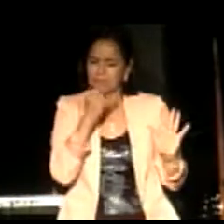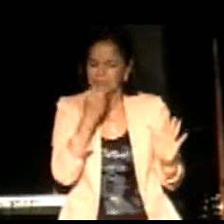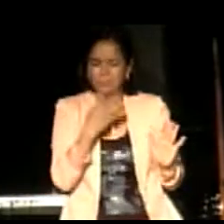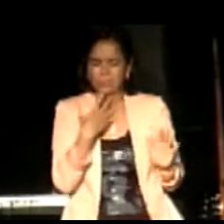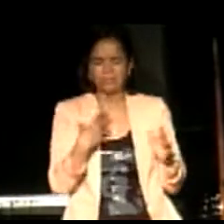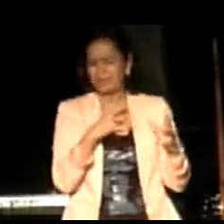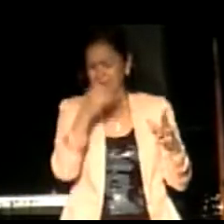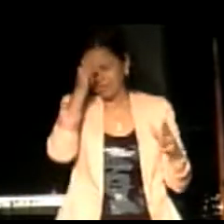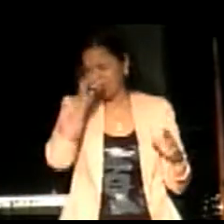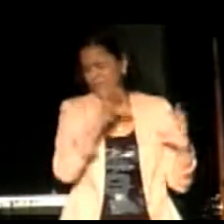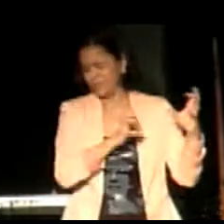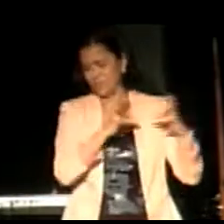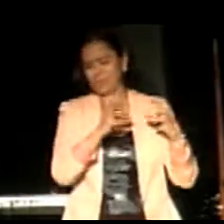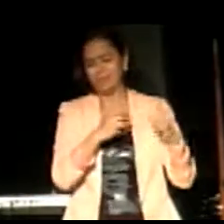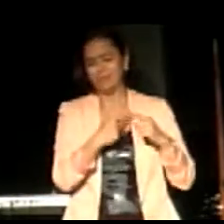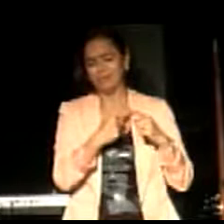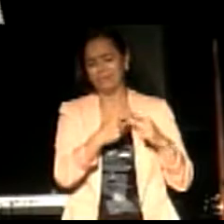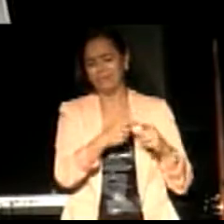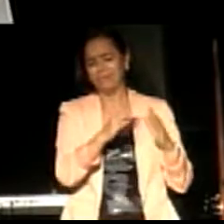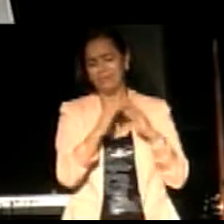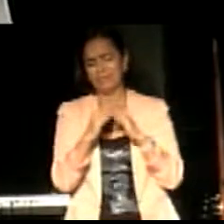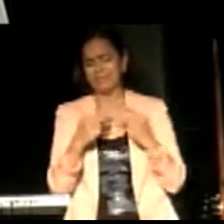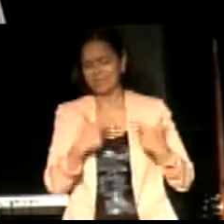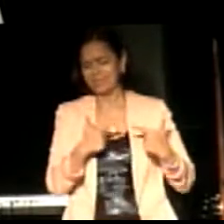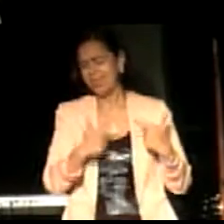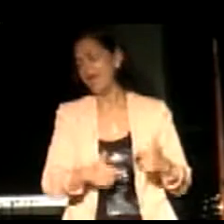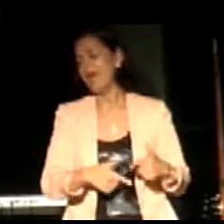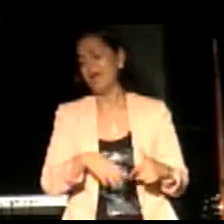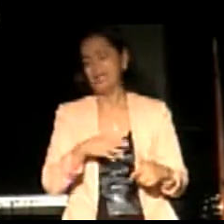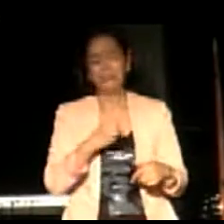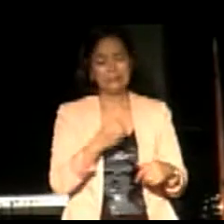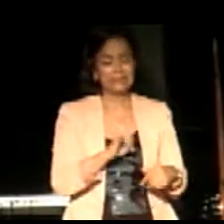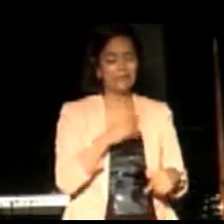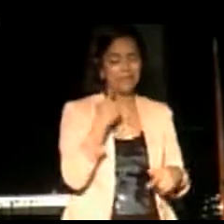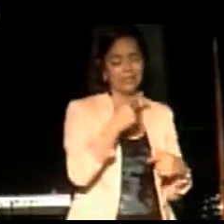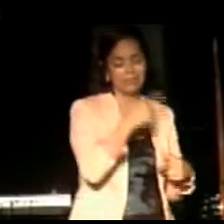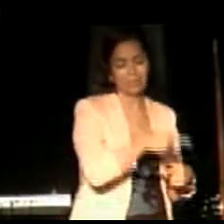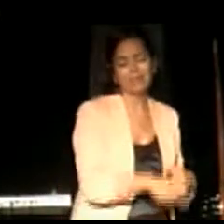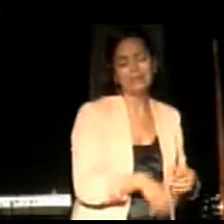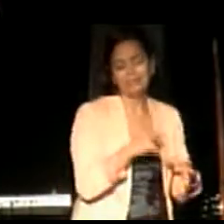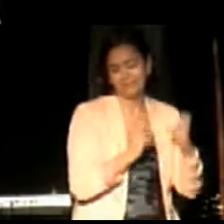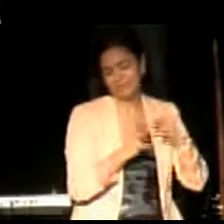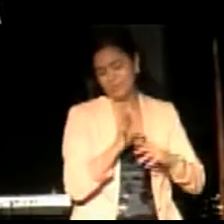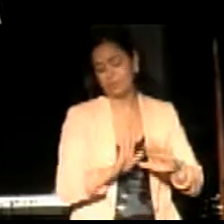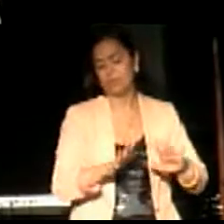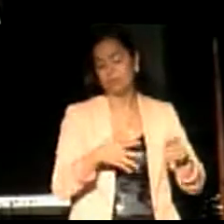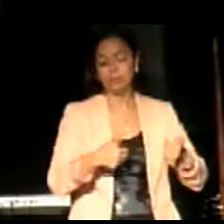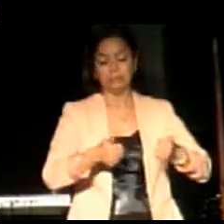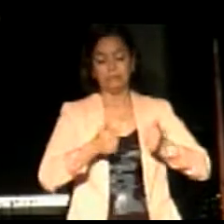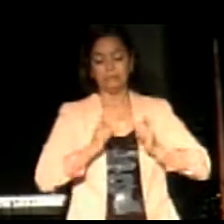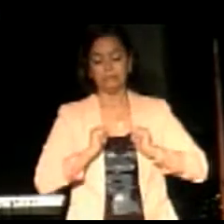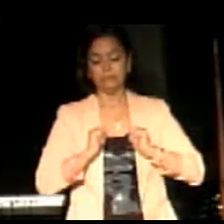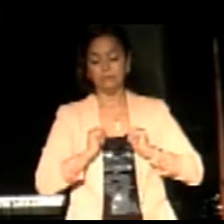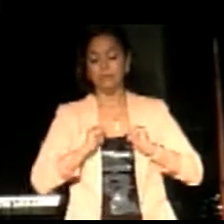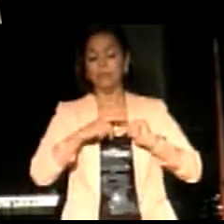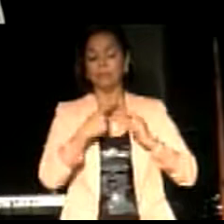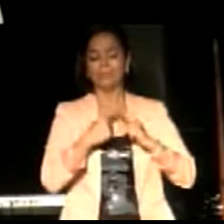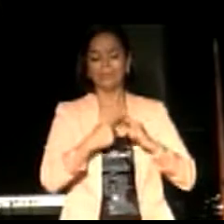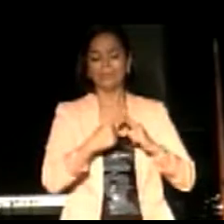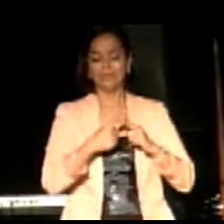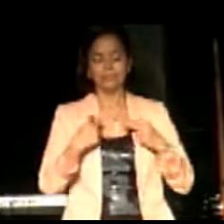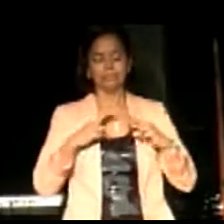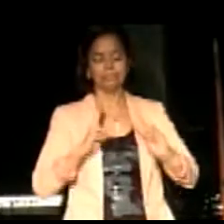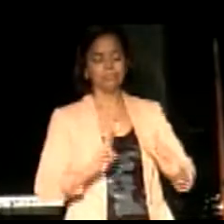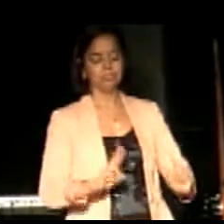direitos. Se você está disposto a fazer isso, você quer buscar a mansidão.